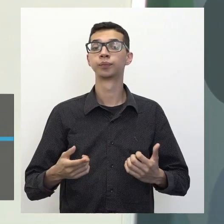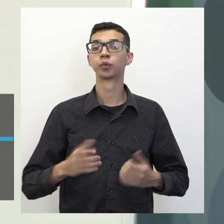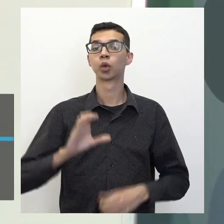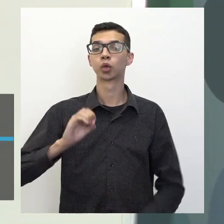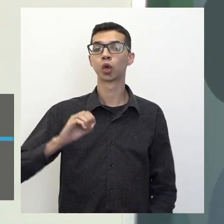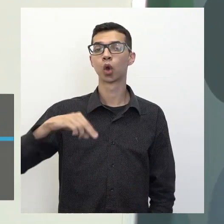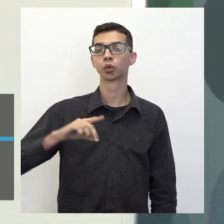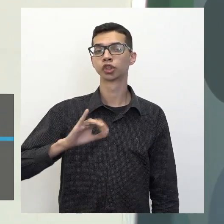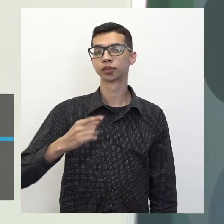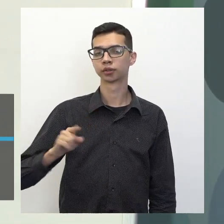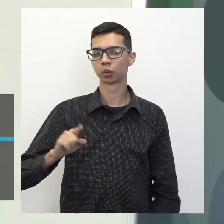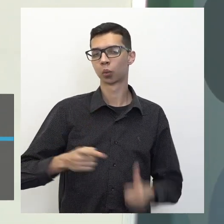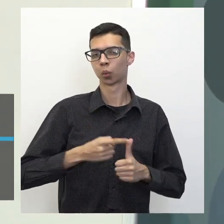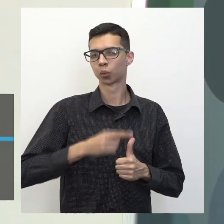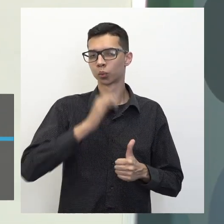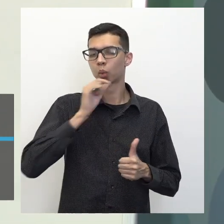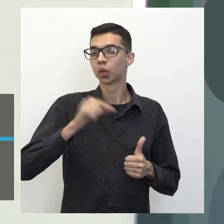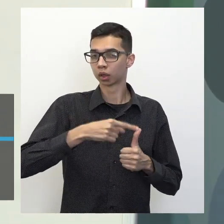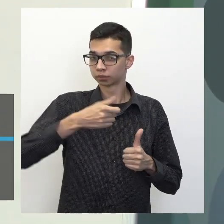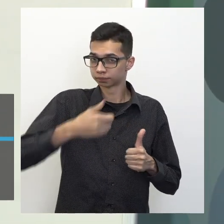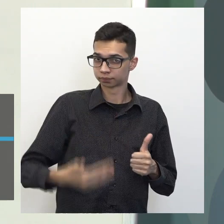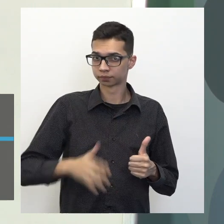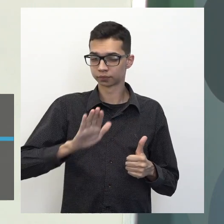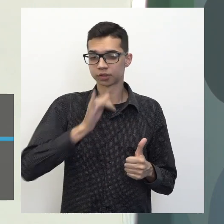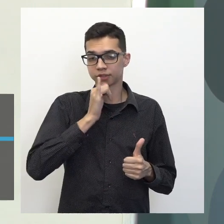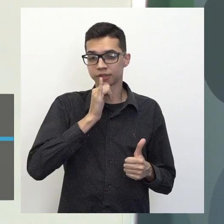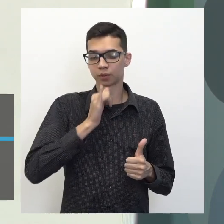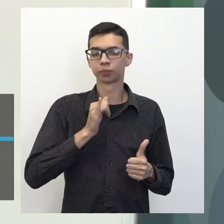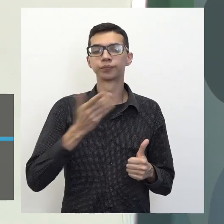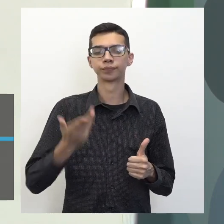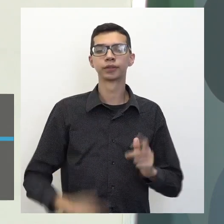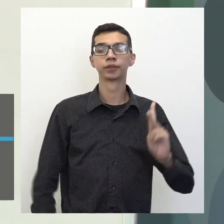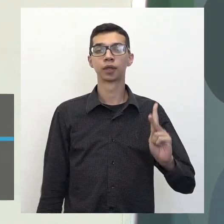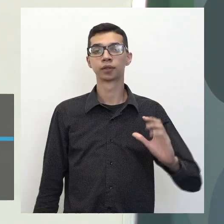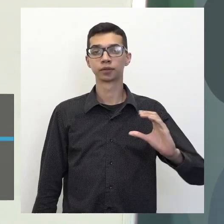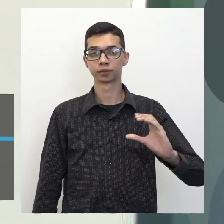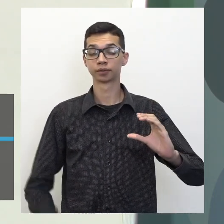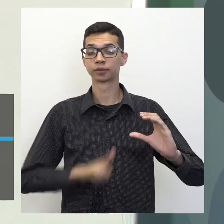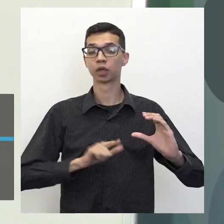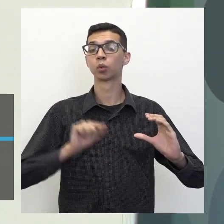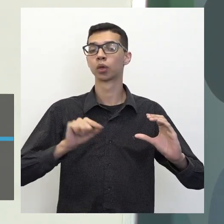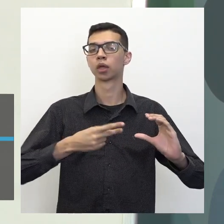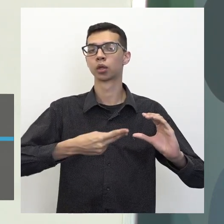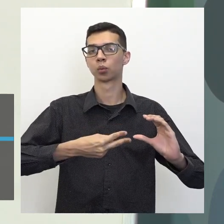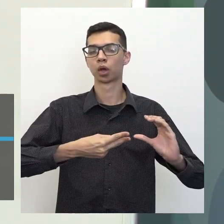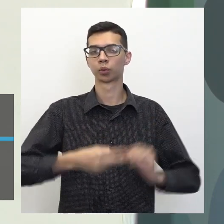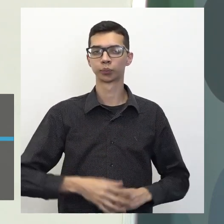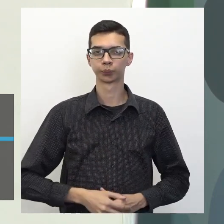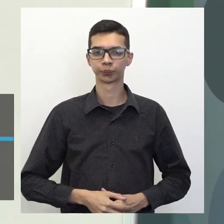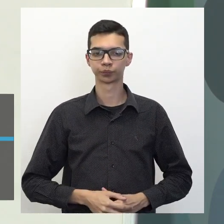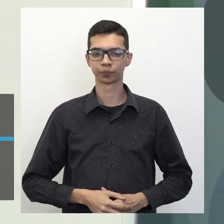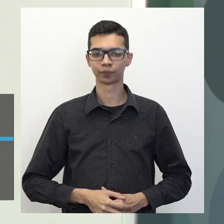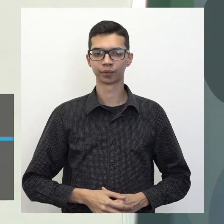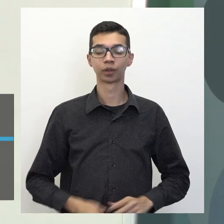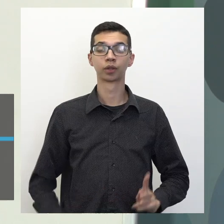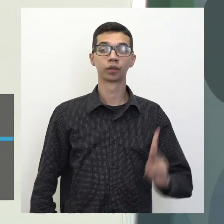1. Eu tenho constante de equilíbrio é igual. Se eu montar a constante de equilíbrio, aqui eu vou